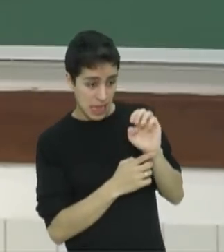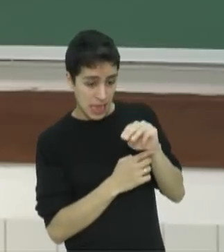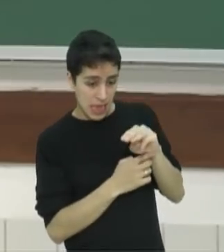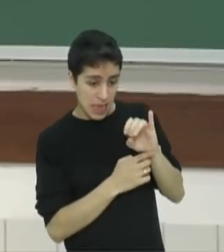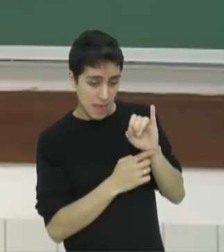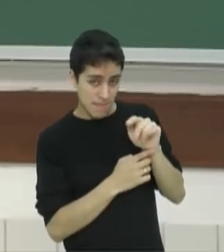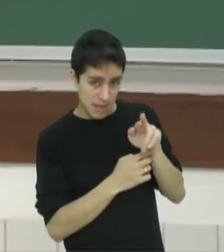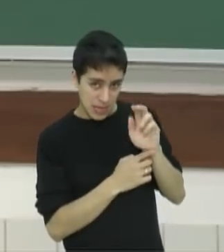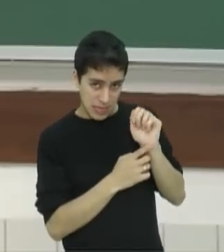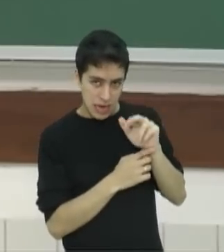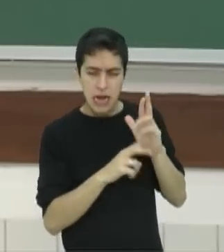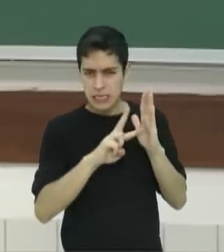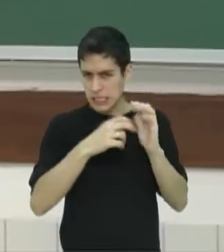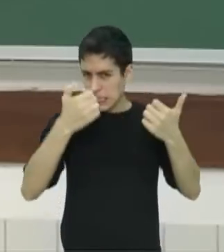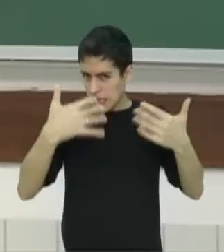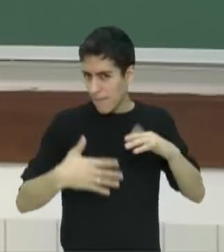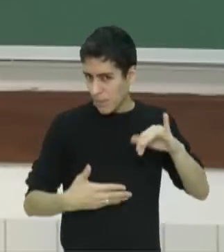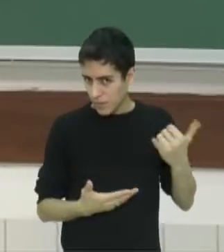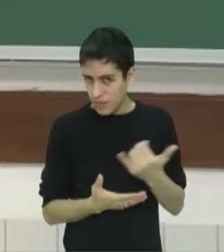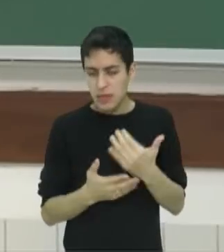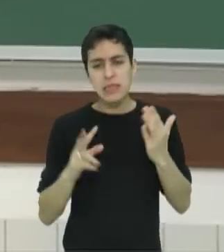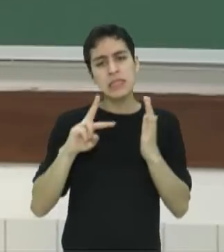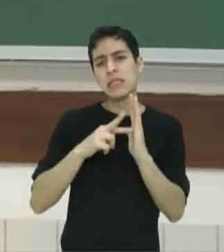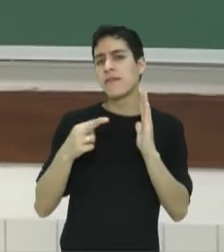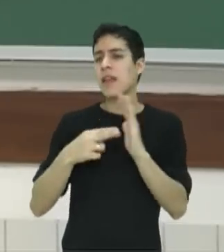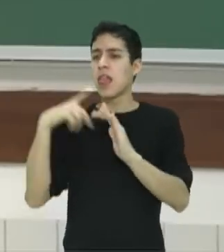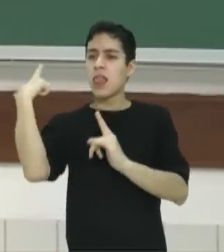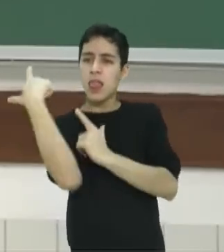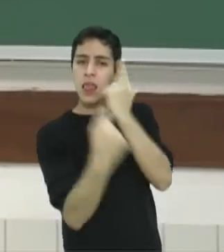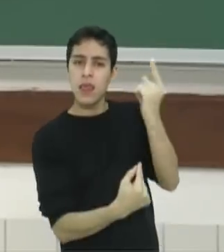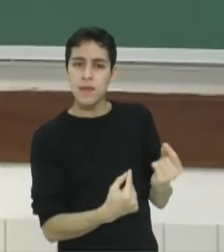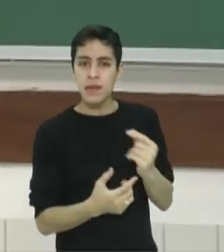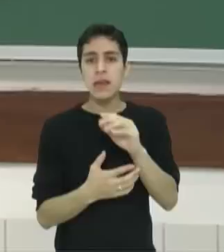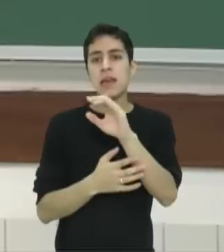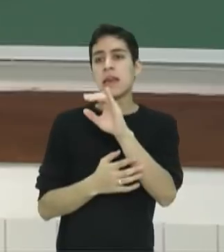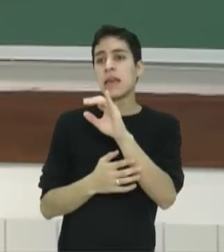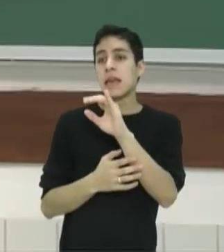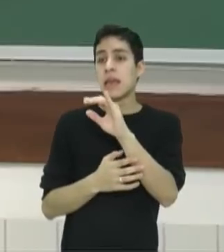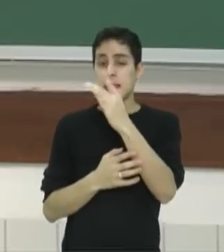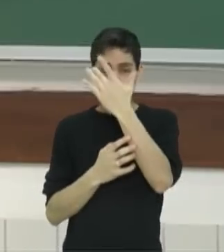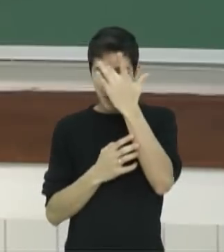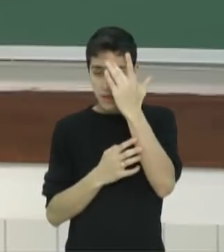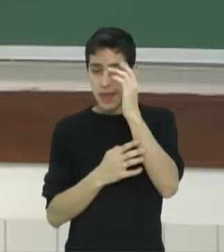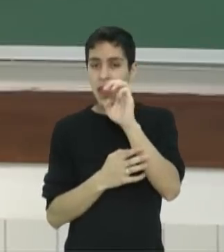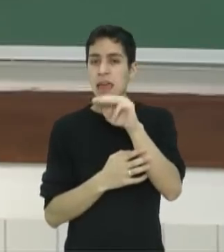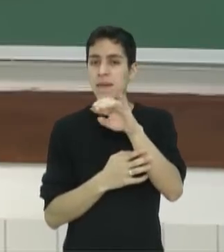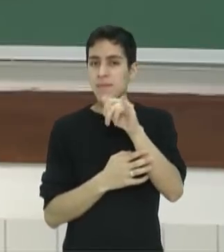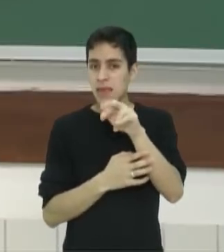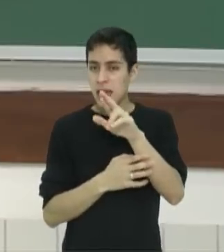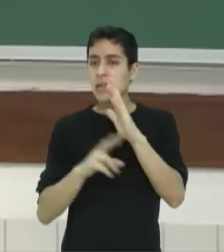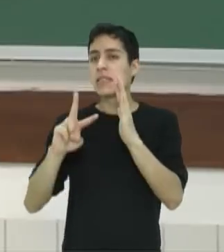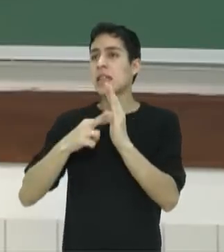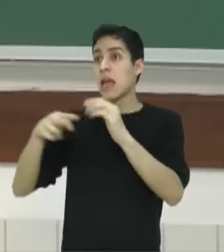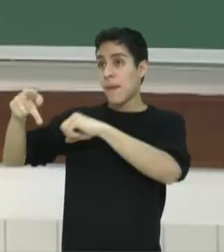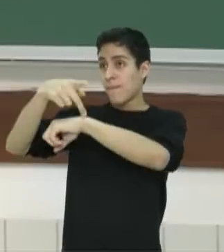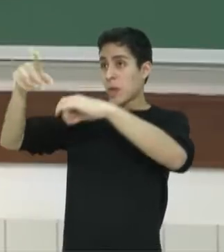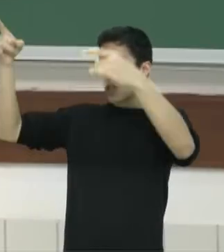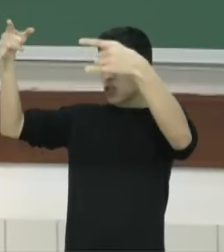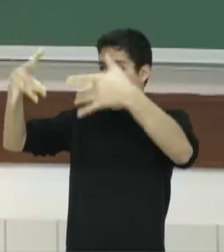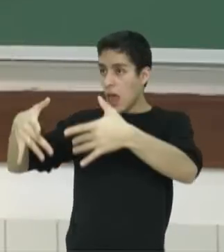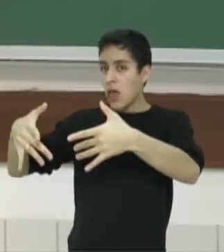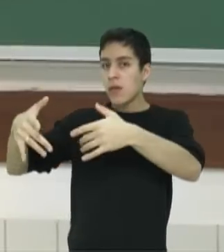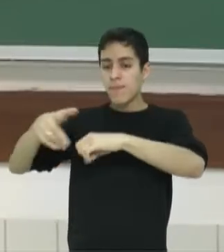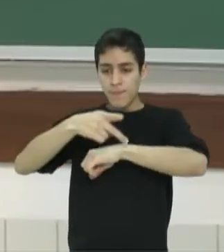Emigrar significa sair. Então, a pessoa... E o imigrante é o quê? Aquele que sai do seu país de origem e vai para outro